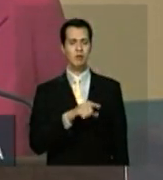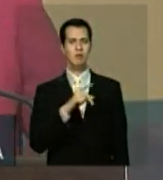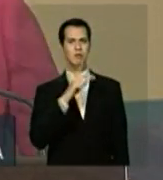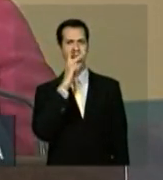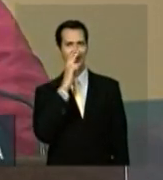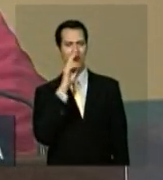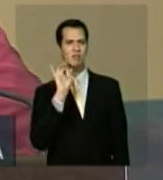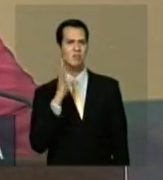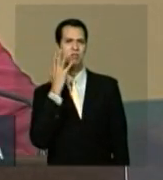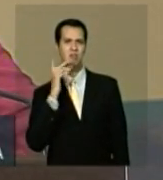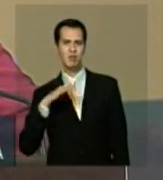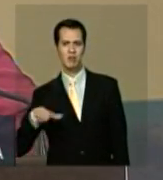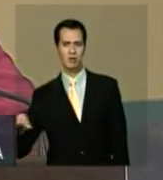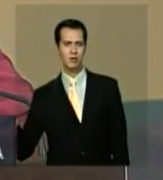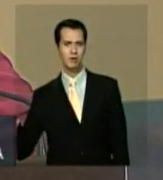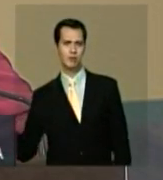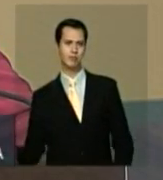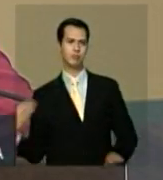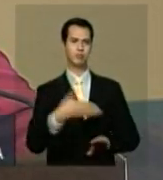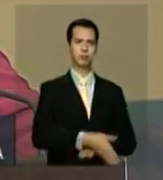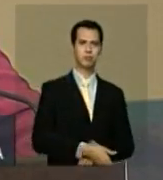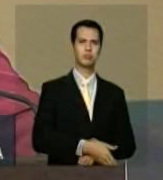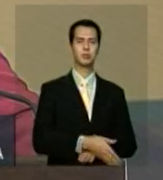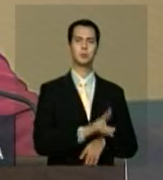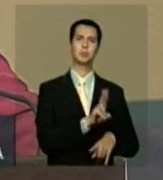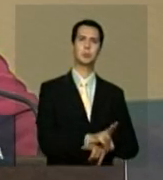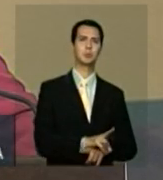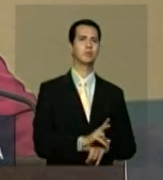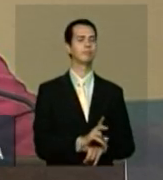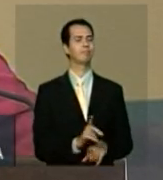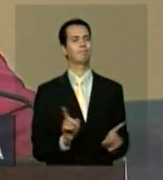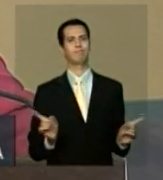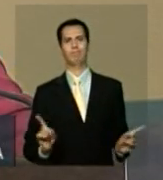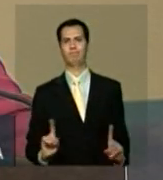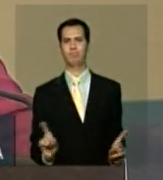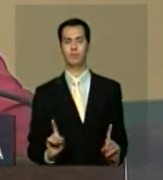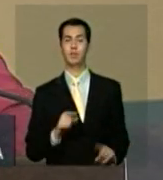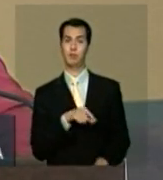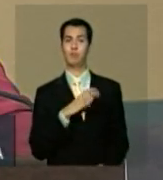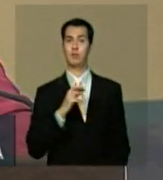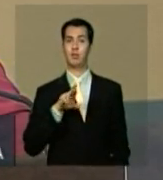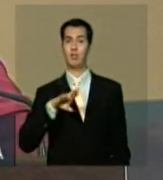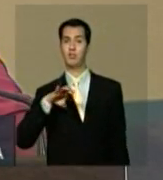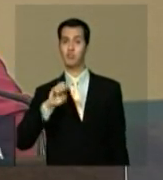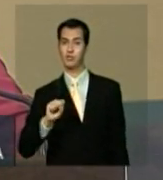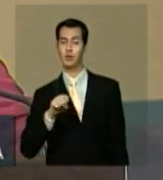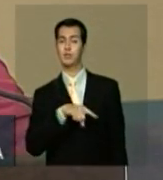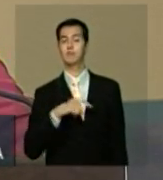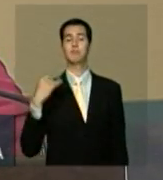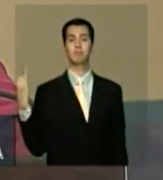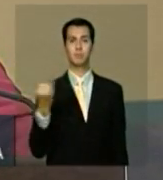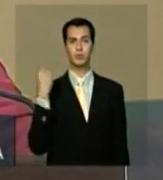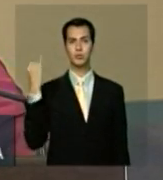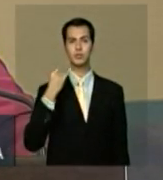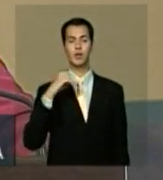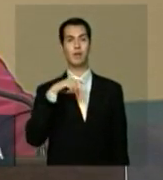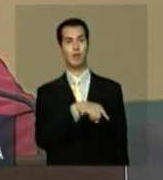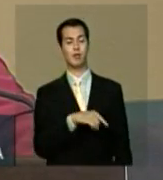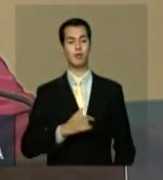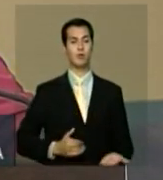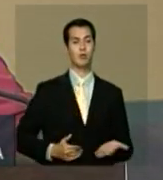refugiarem para nós a creche é primeiro e principalmente uma forma de se